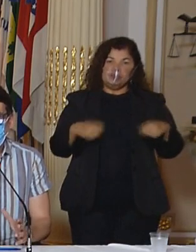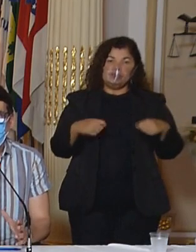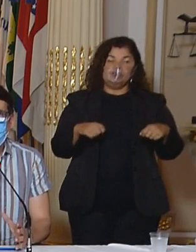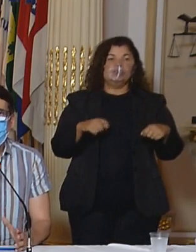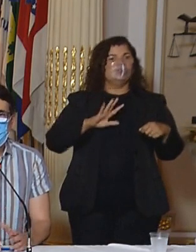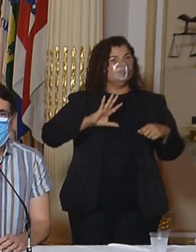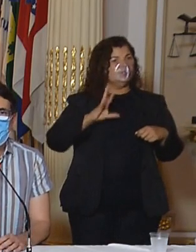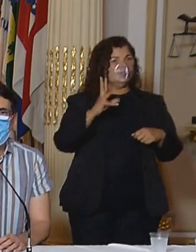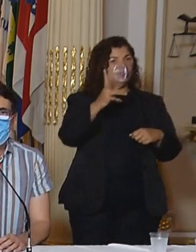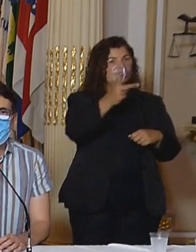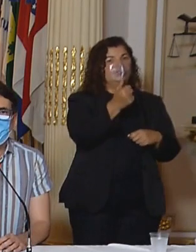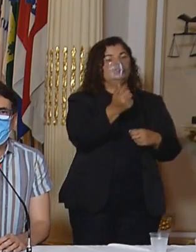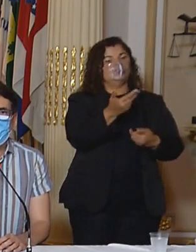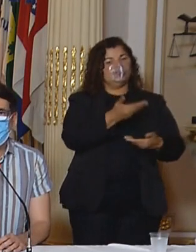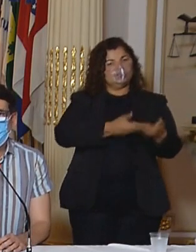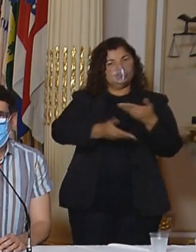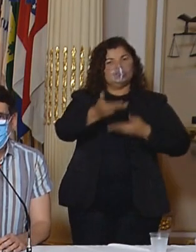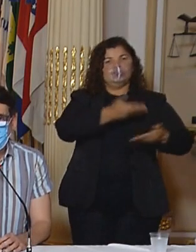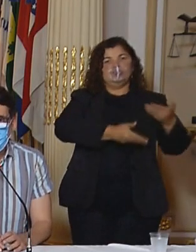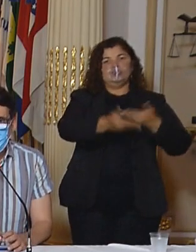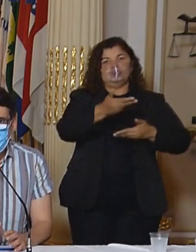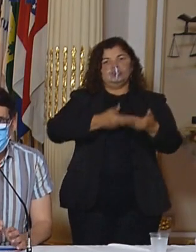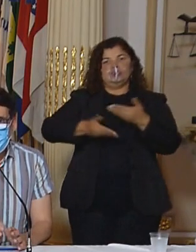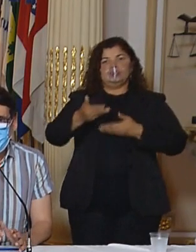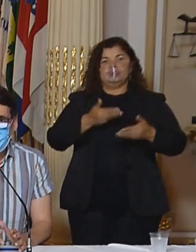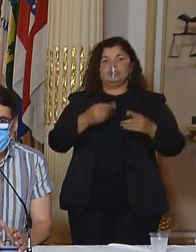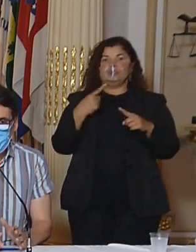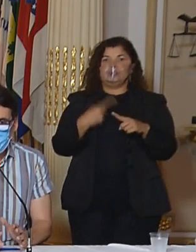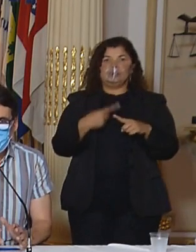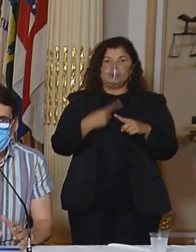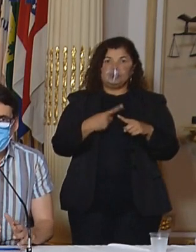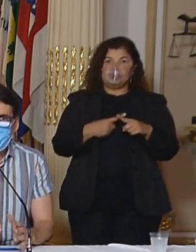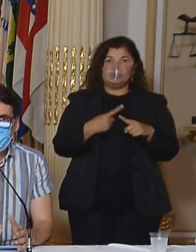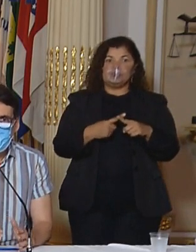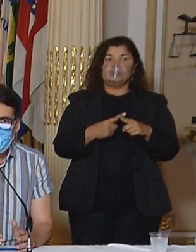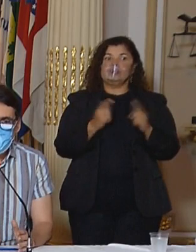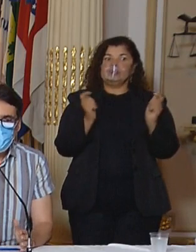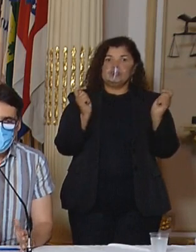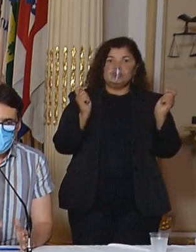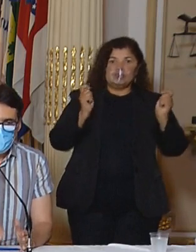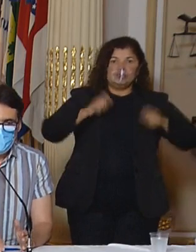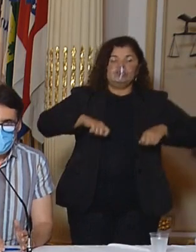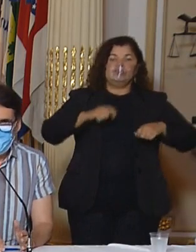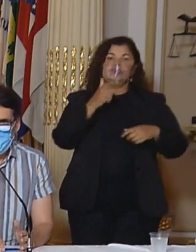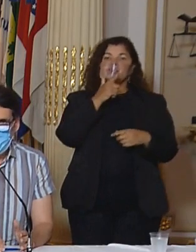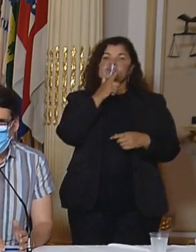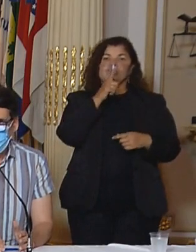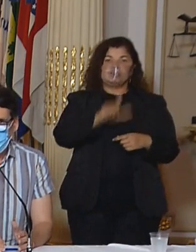apoio de todos, porque é justamente a partir daí que vamos conseguir